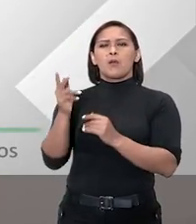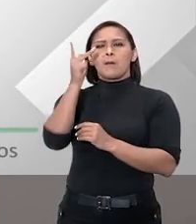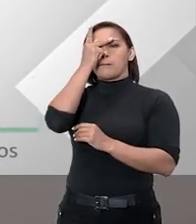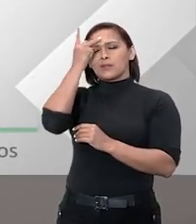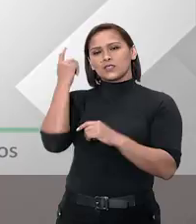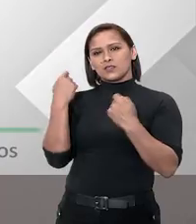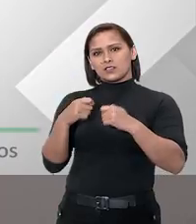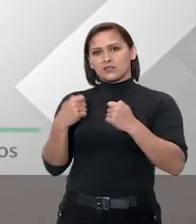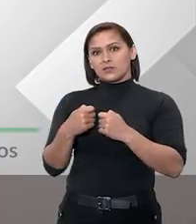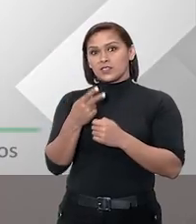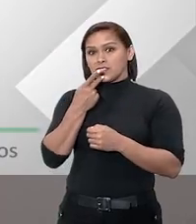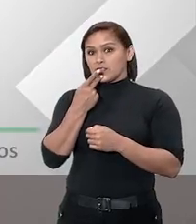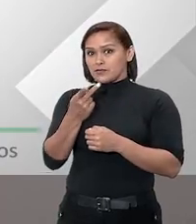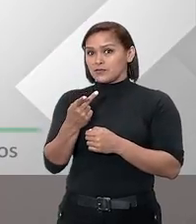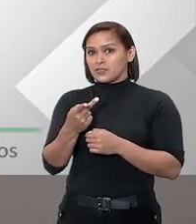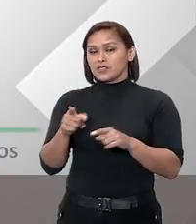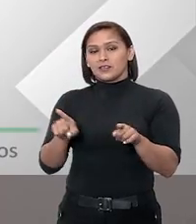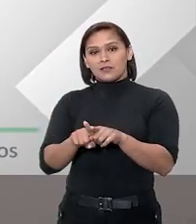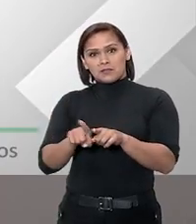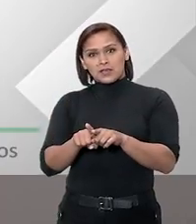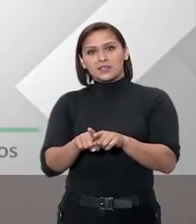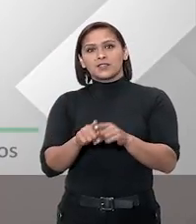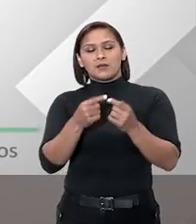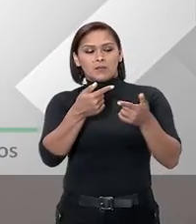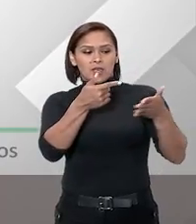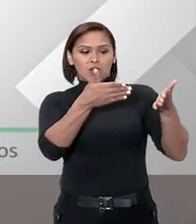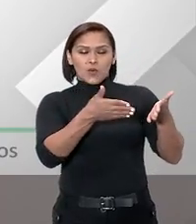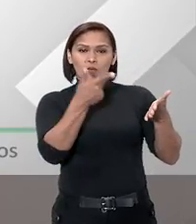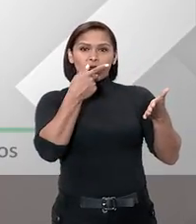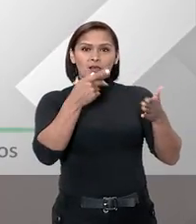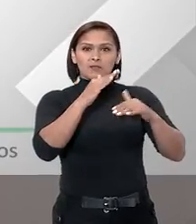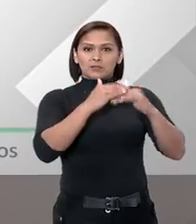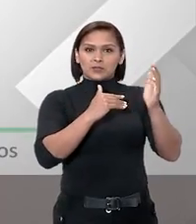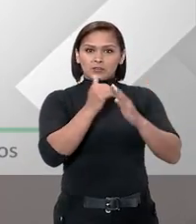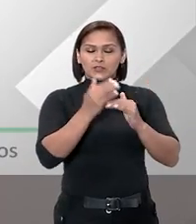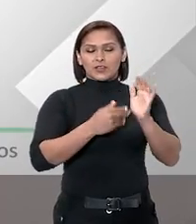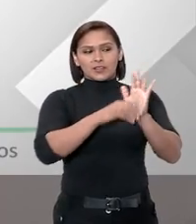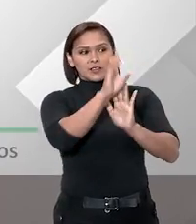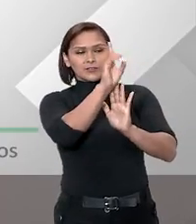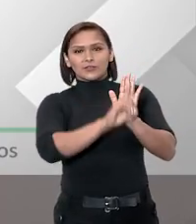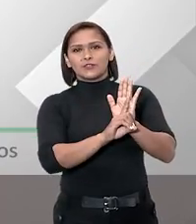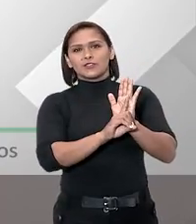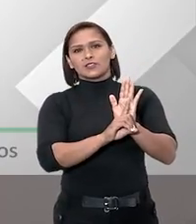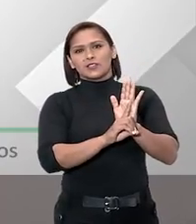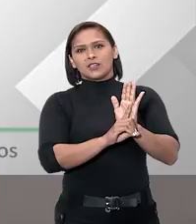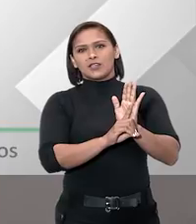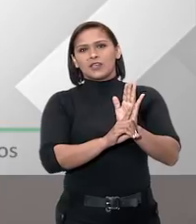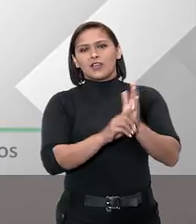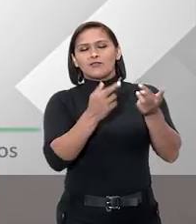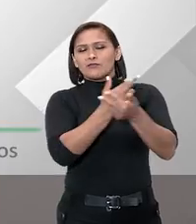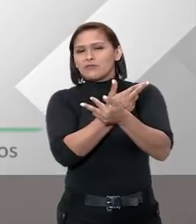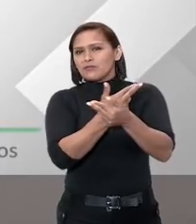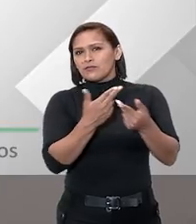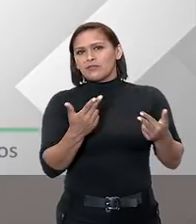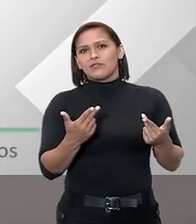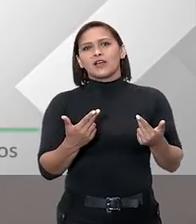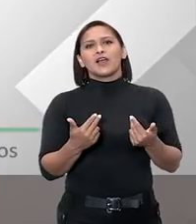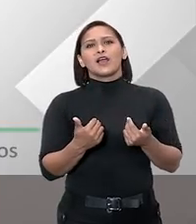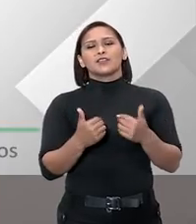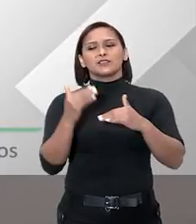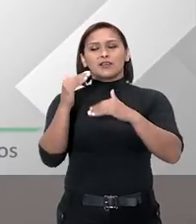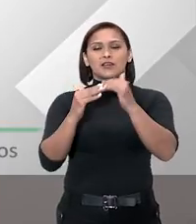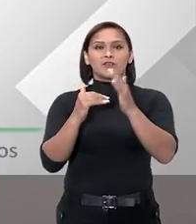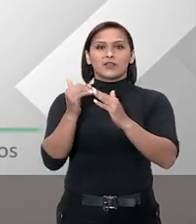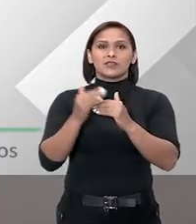pessoas que e muitos deles sem a